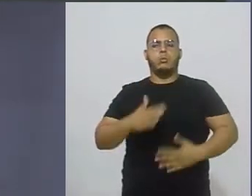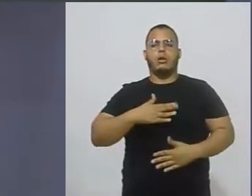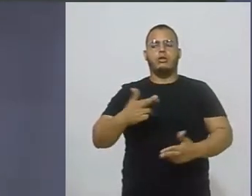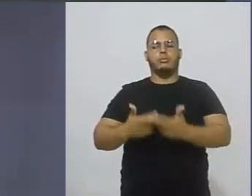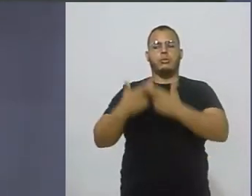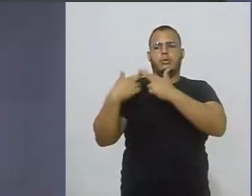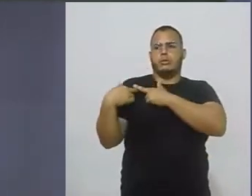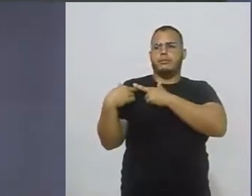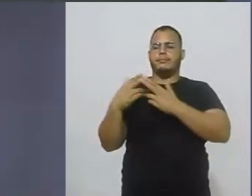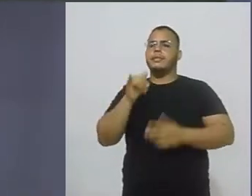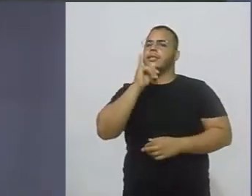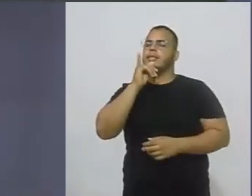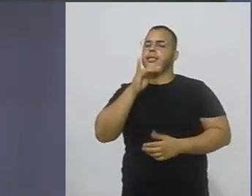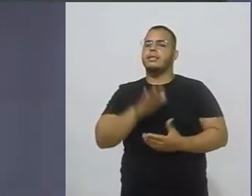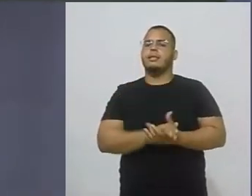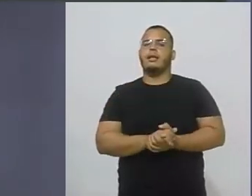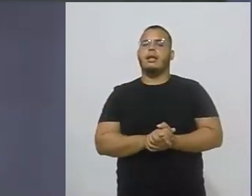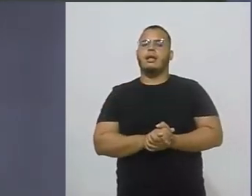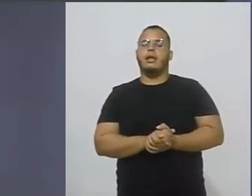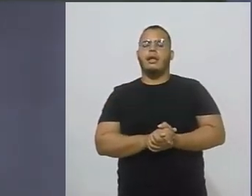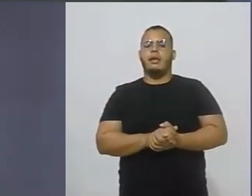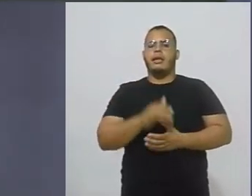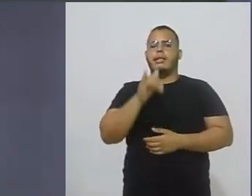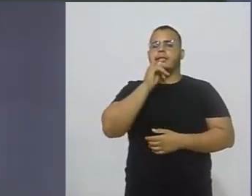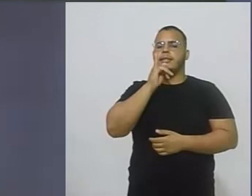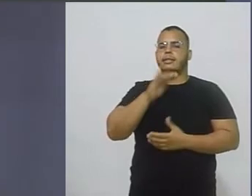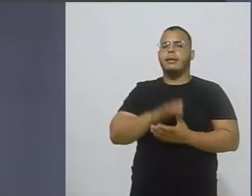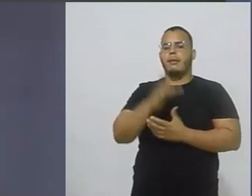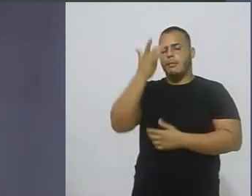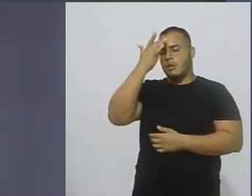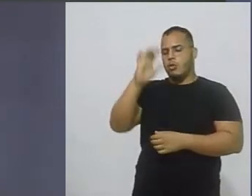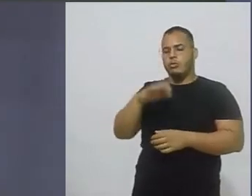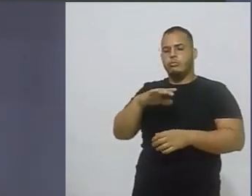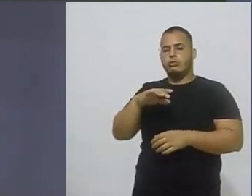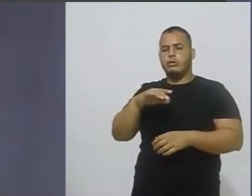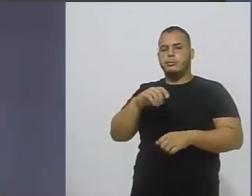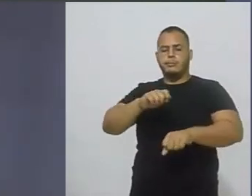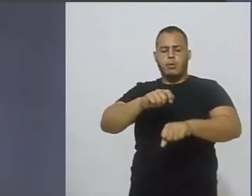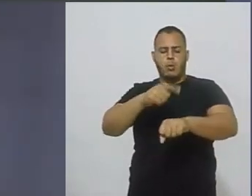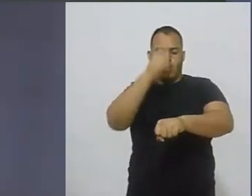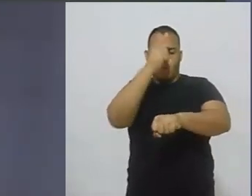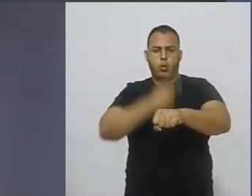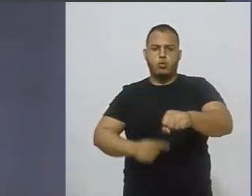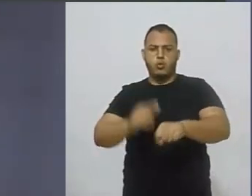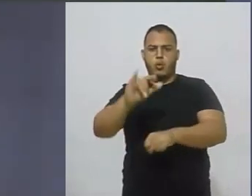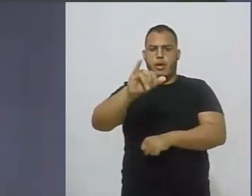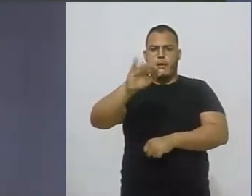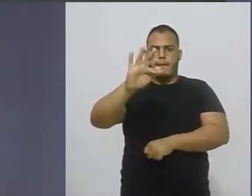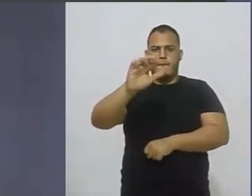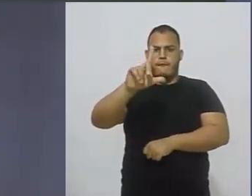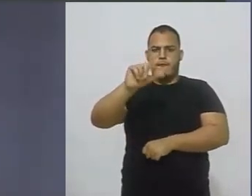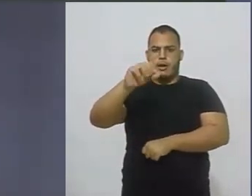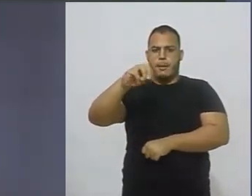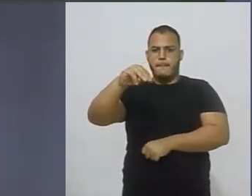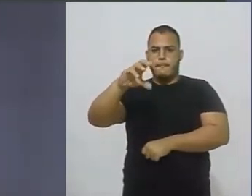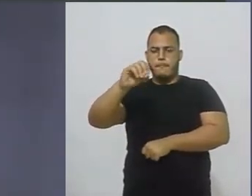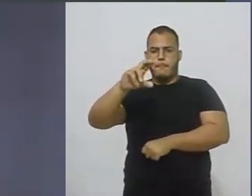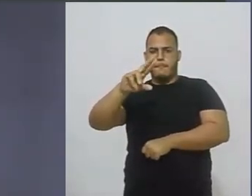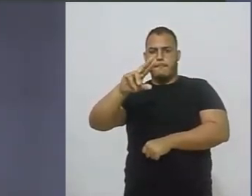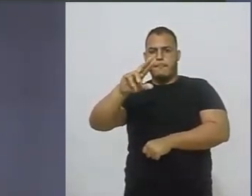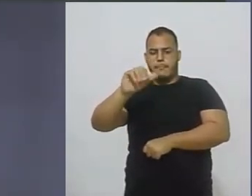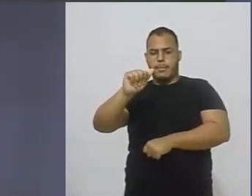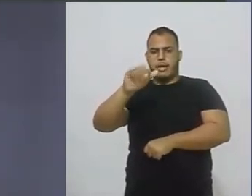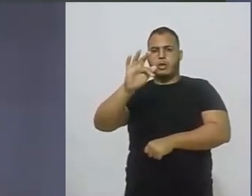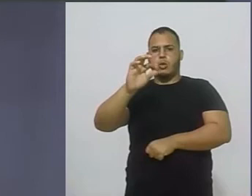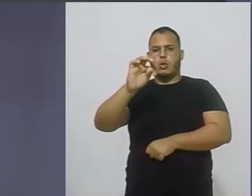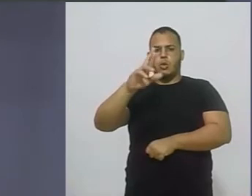responsável por exemplo, processos inflamatórios. Porque processos inflamatórios do nosso corpo, são aí o corpo se